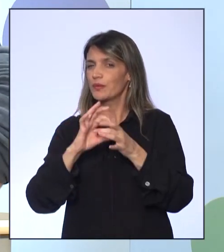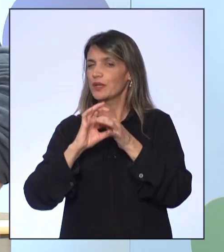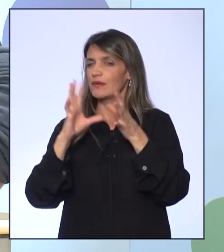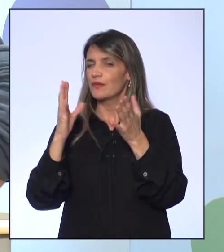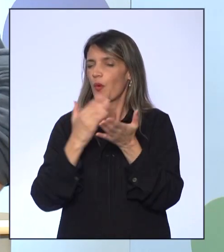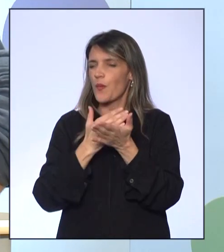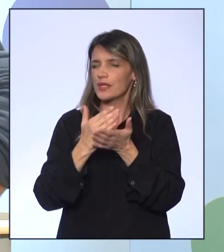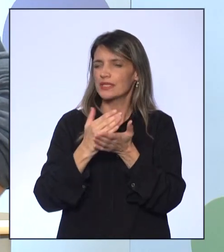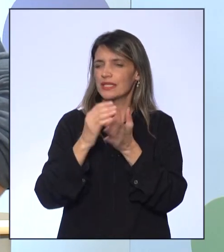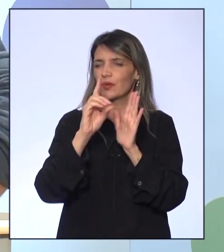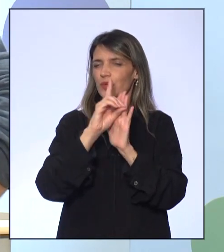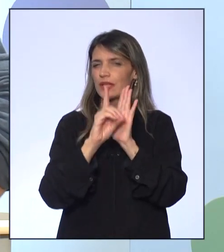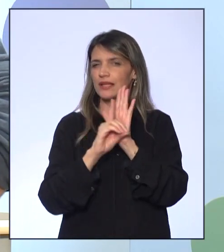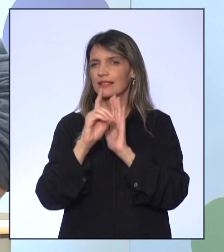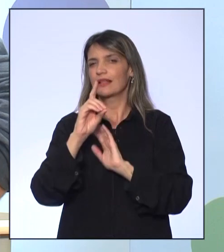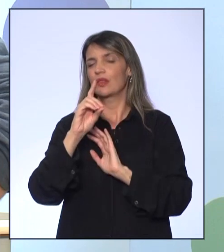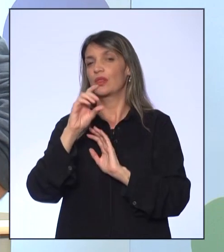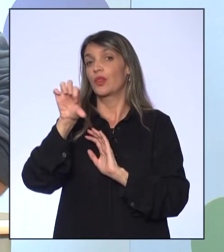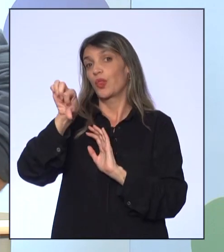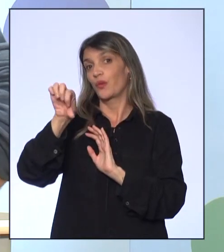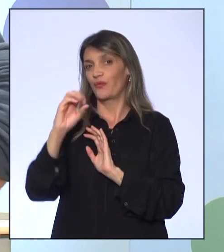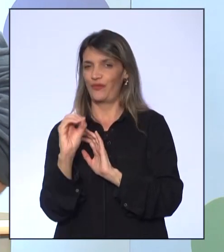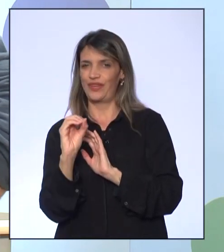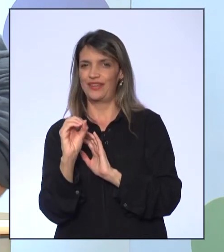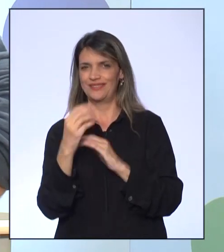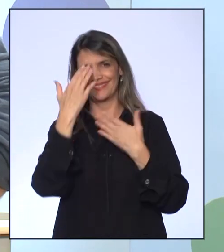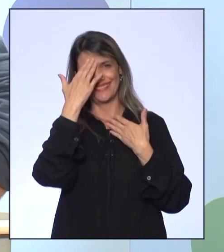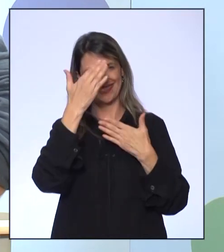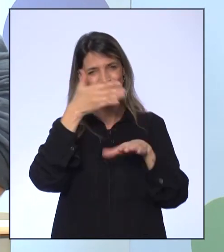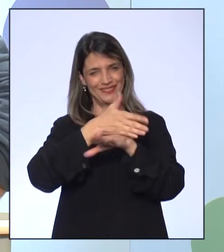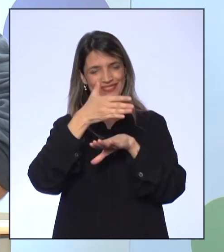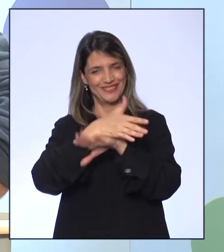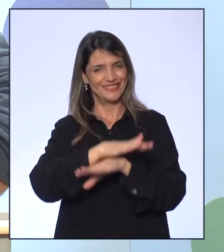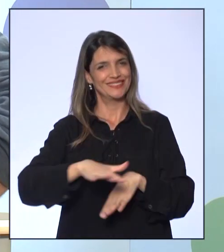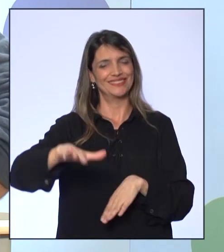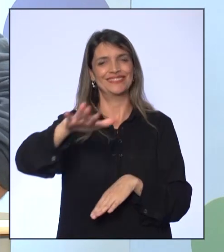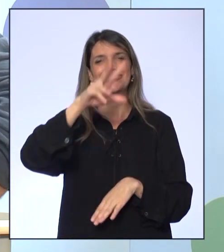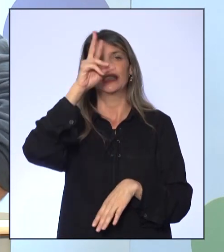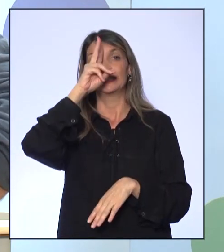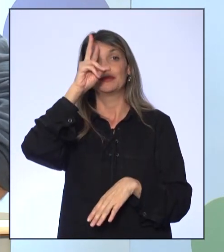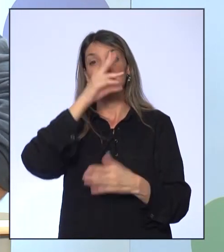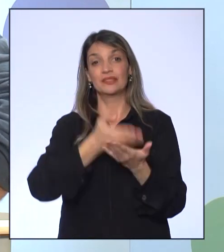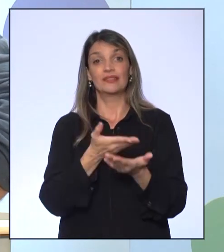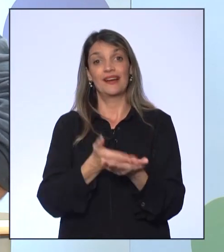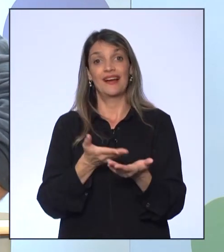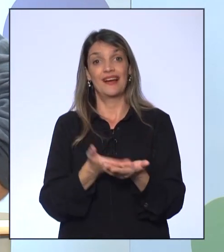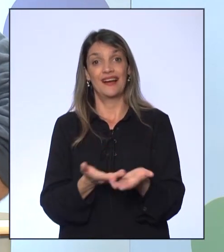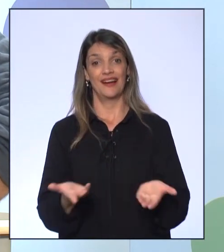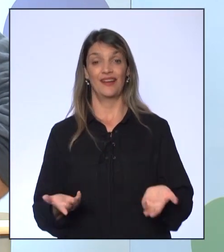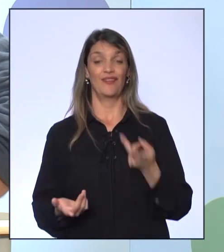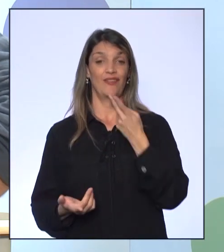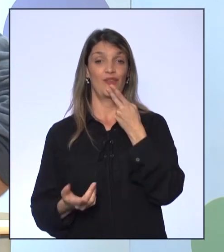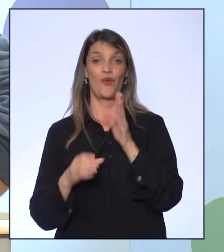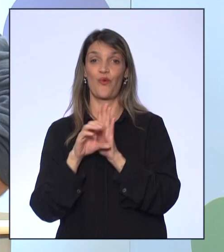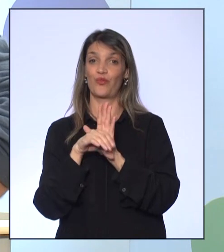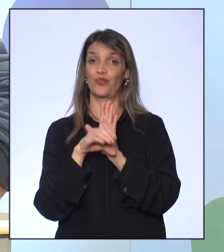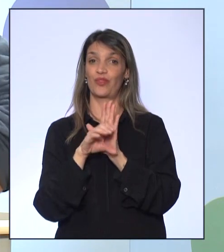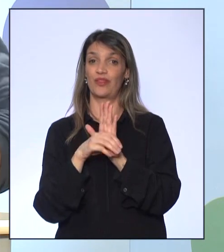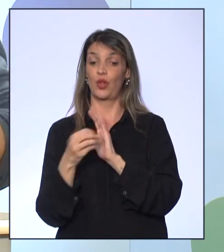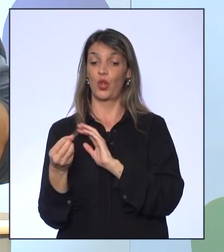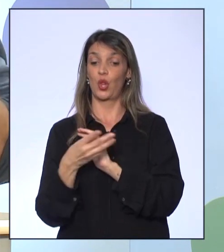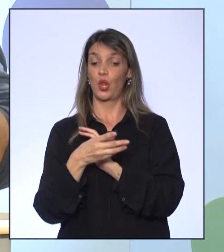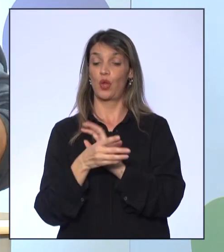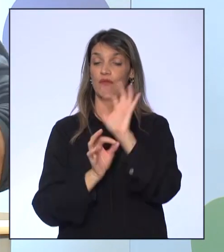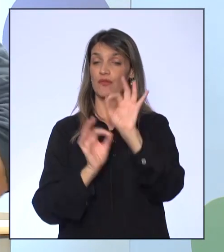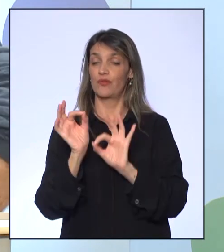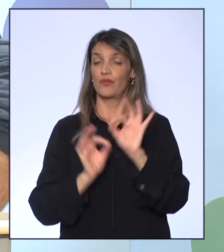Então, agradecemos aí a participação de todos, né? Lembrando que essa aula aí falou sobre o conceito da nova ordem mundial, dando